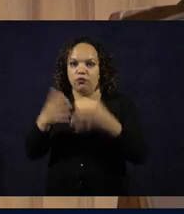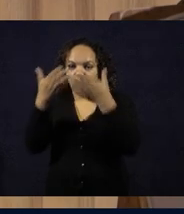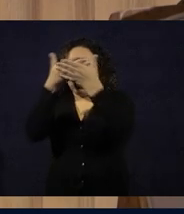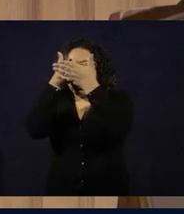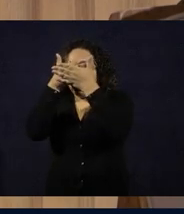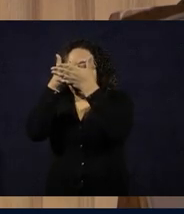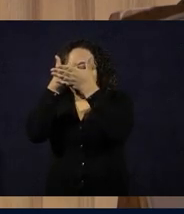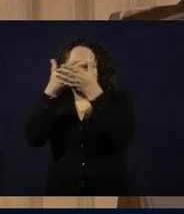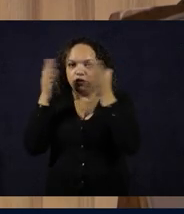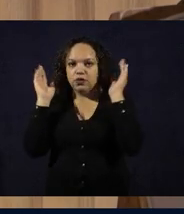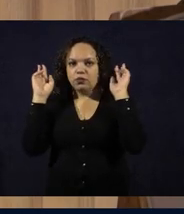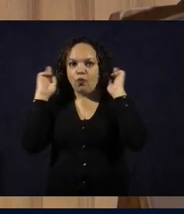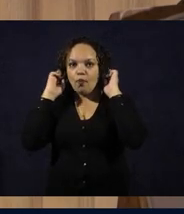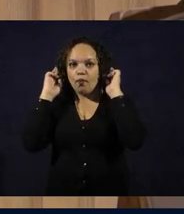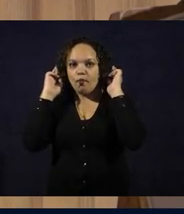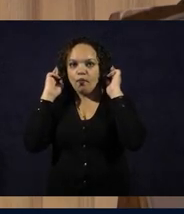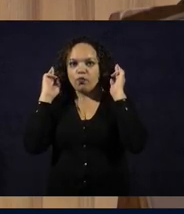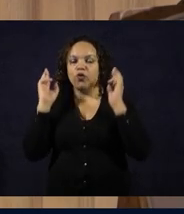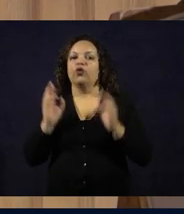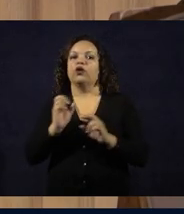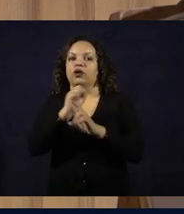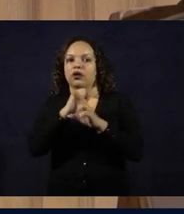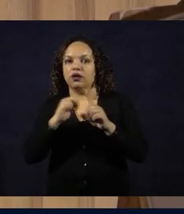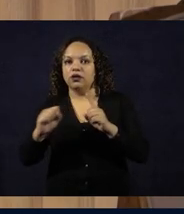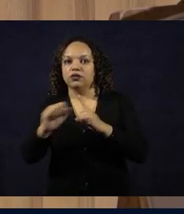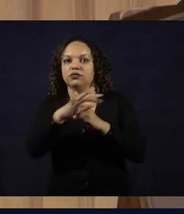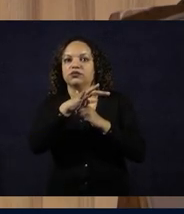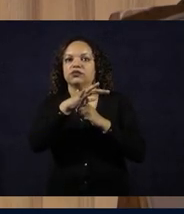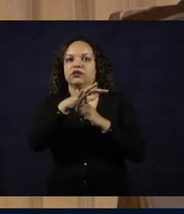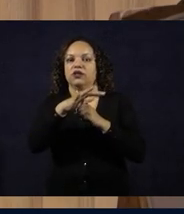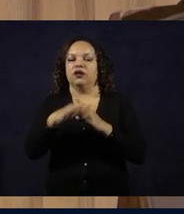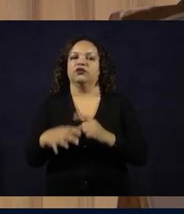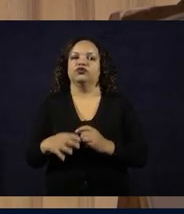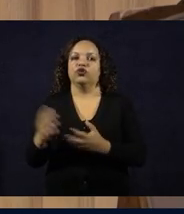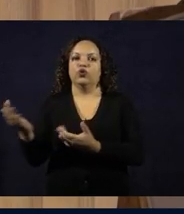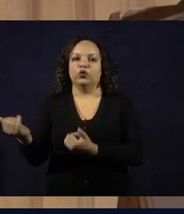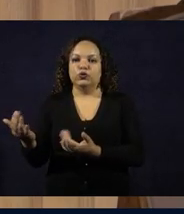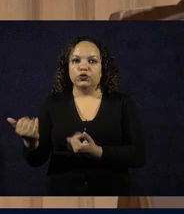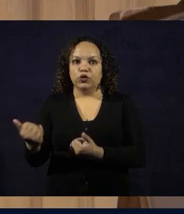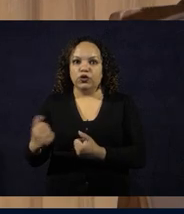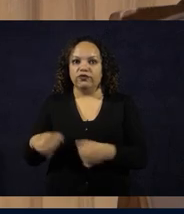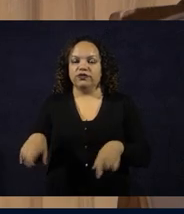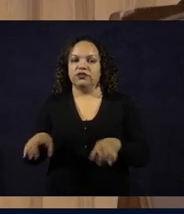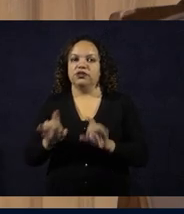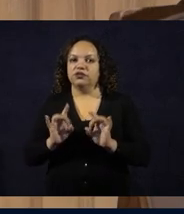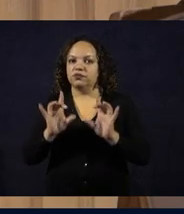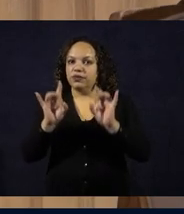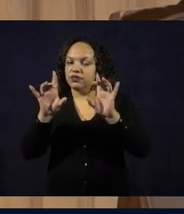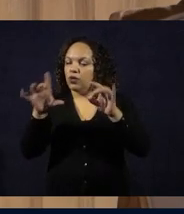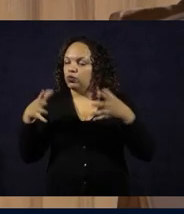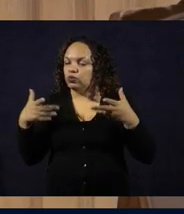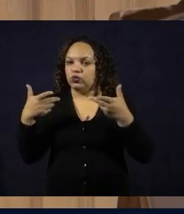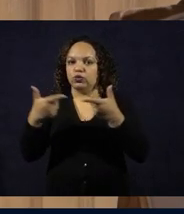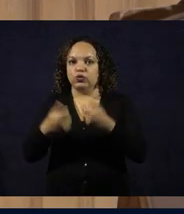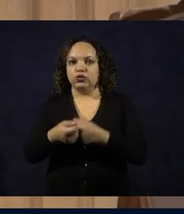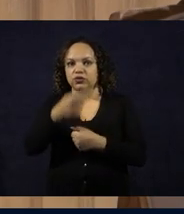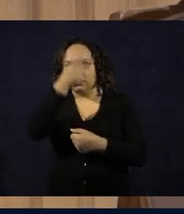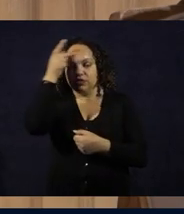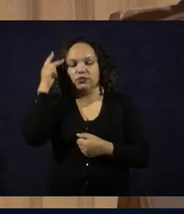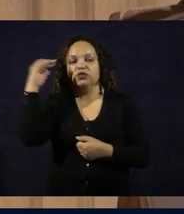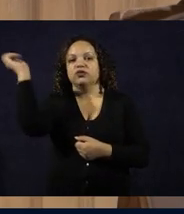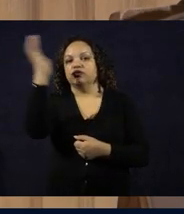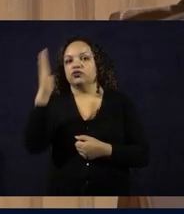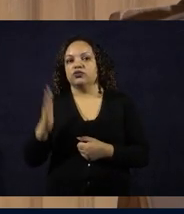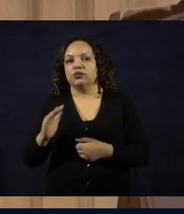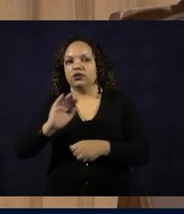e os ouvidos aquilo que a sociedade a juventude e em especial todas as pessoas que é Brasil